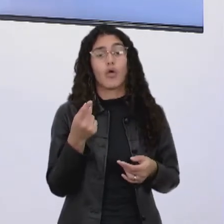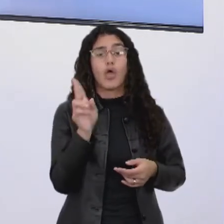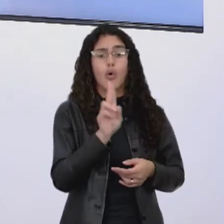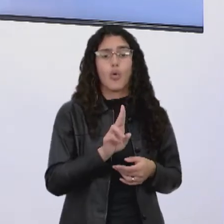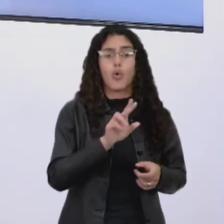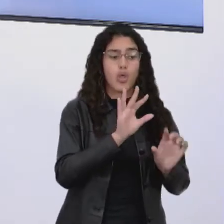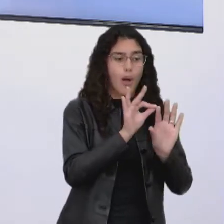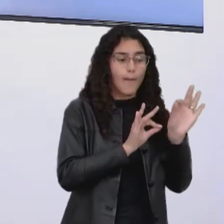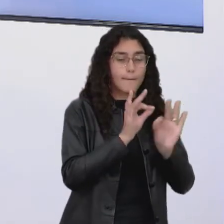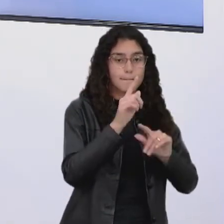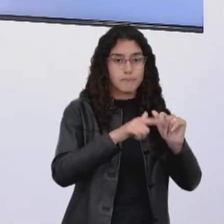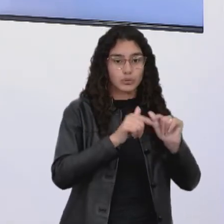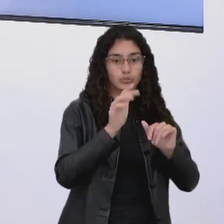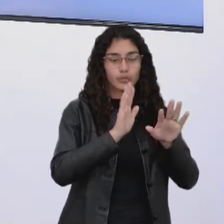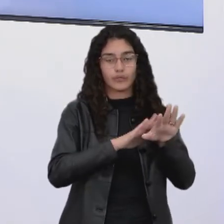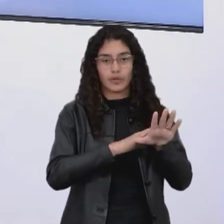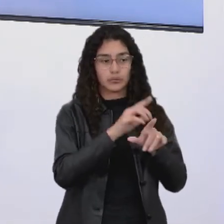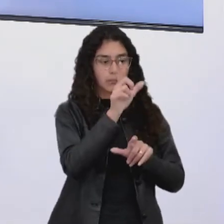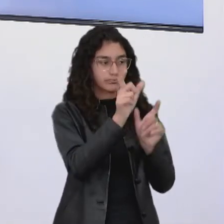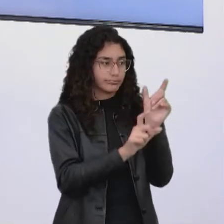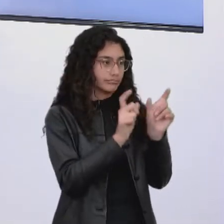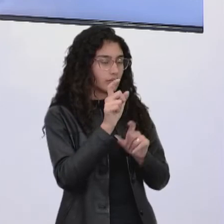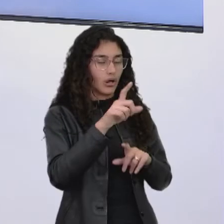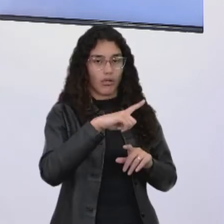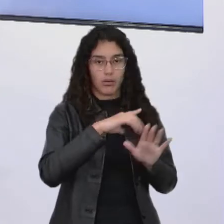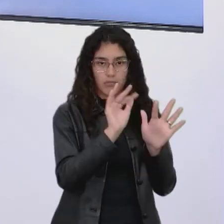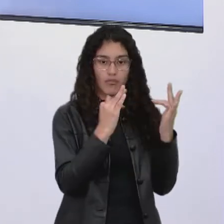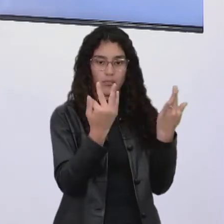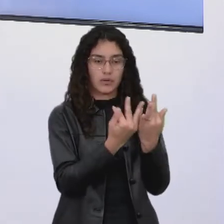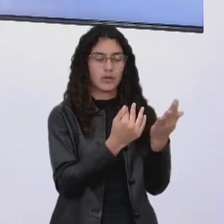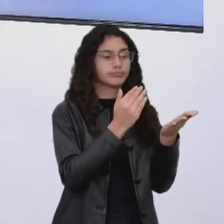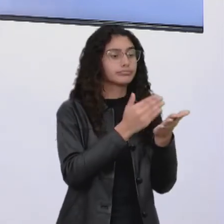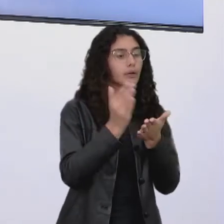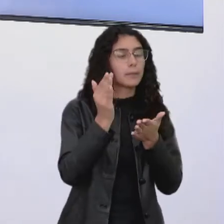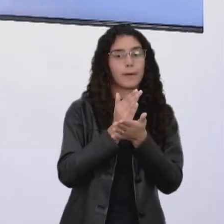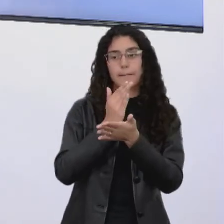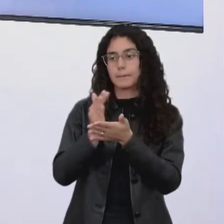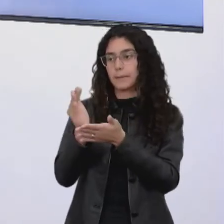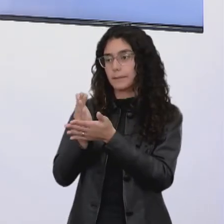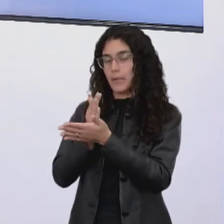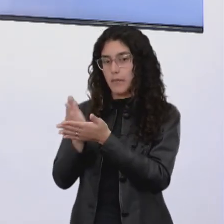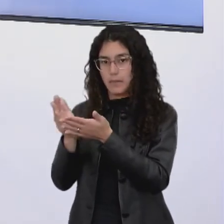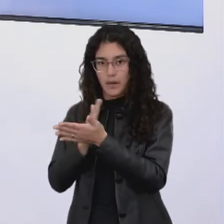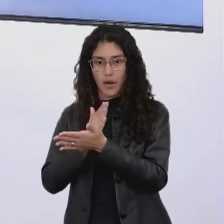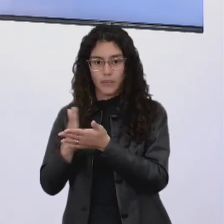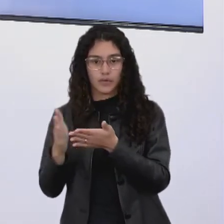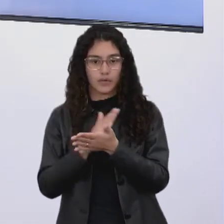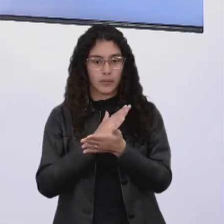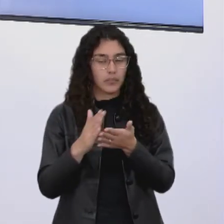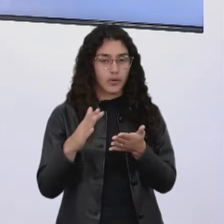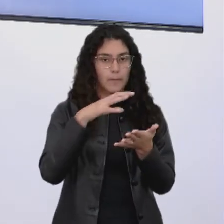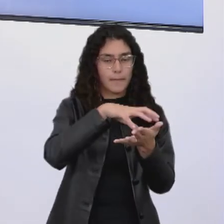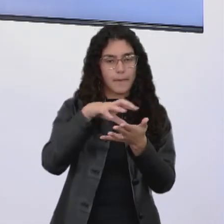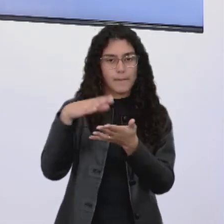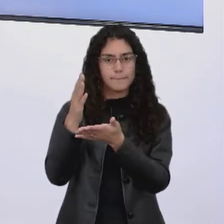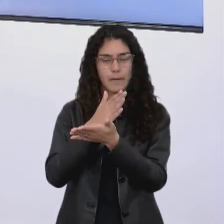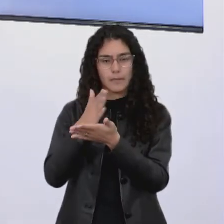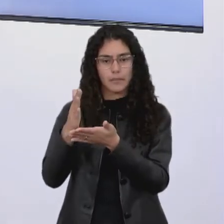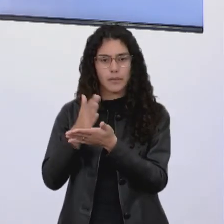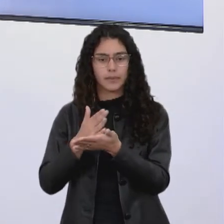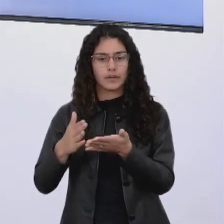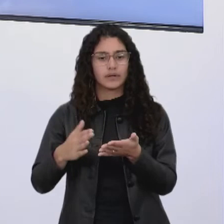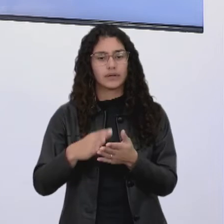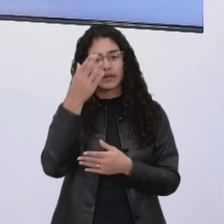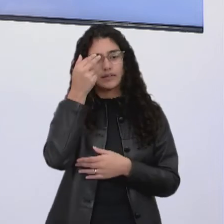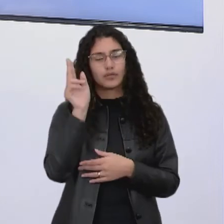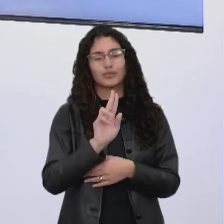esse produto que é feito por essas pessoas e você distribui, né, para centros de distribuição alimentar lá. Eu esqueci o